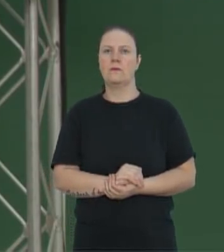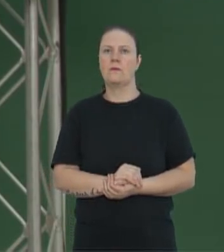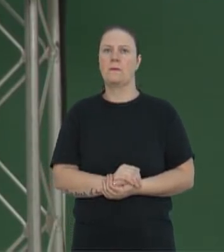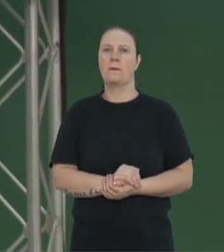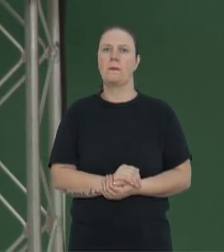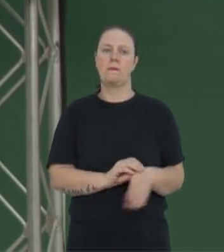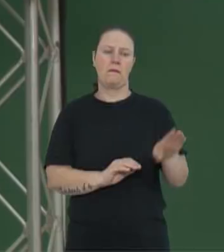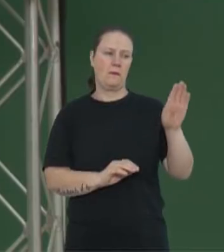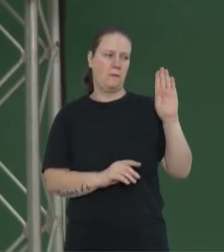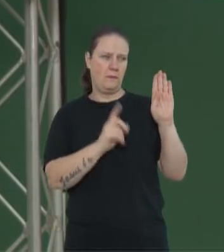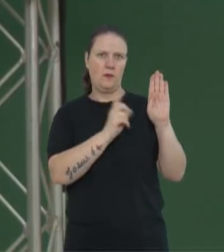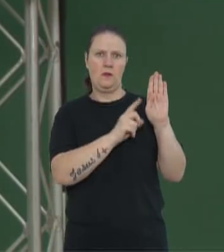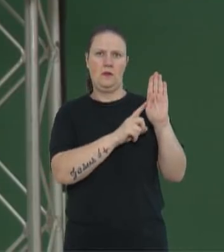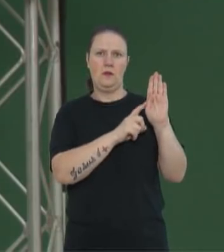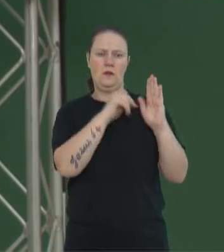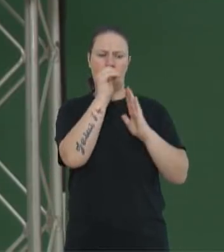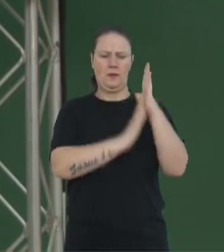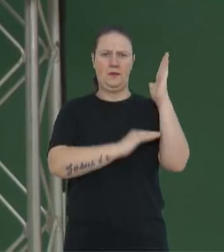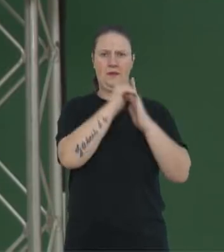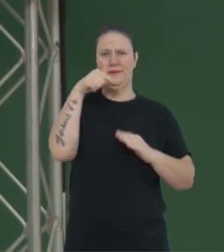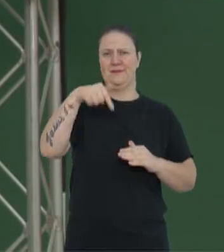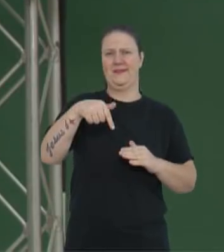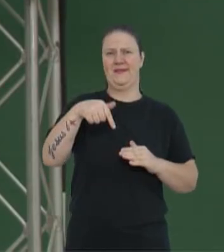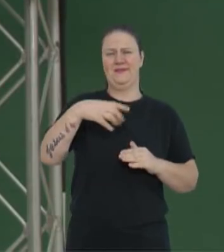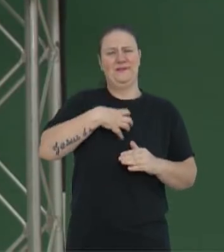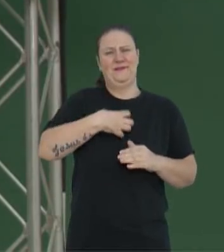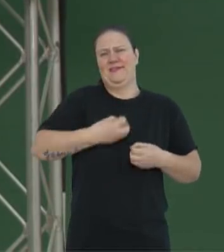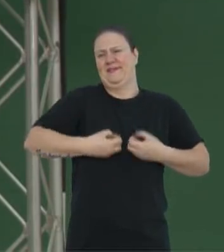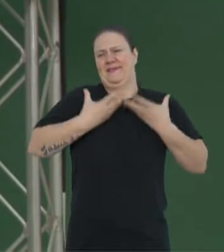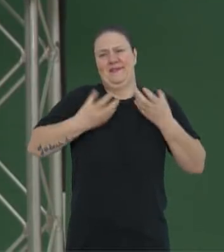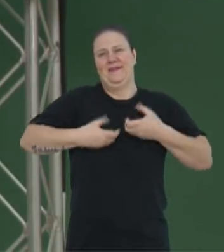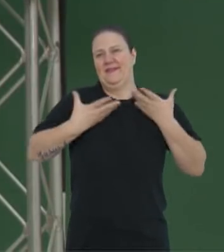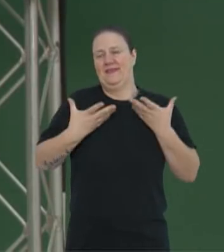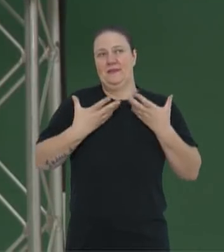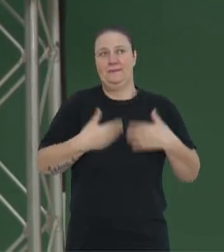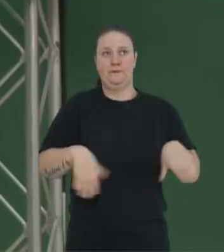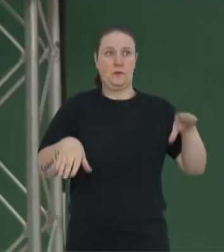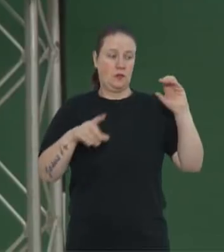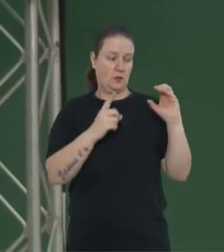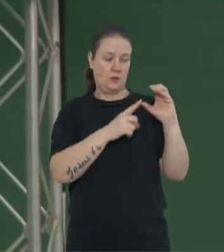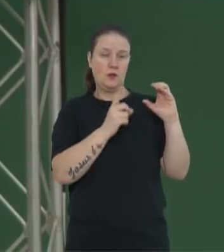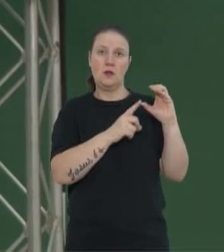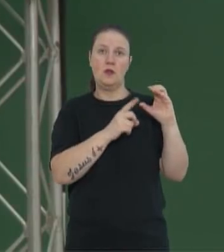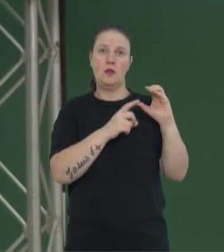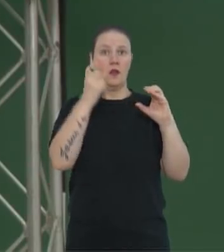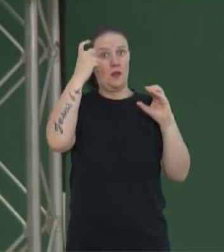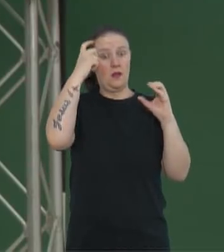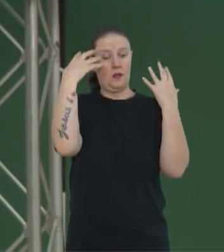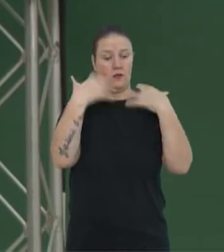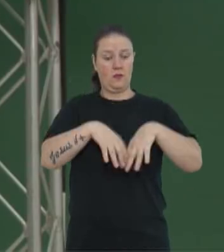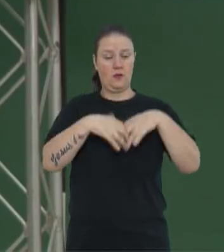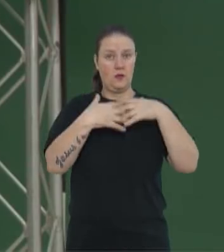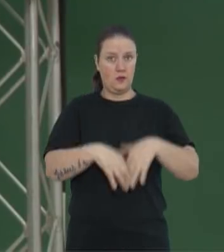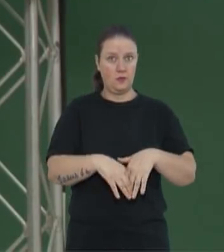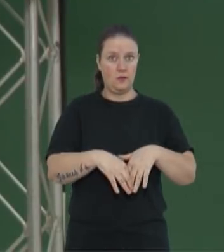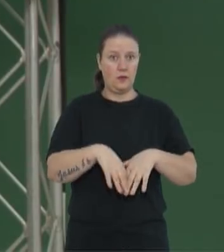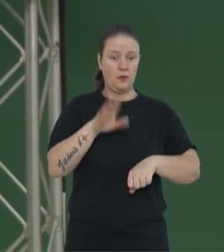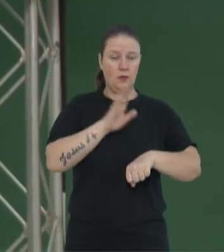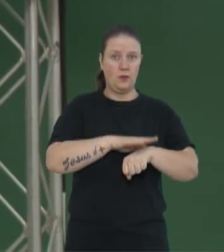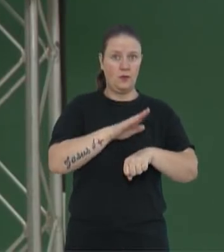Pintar o set é apenas uma expressão, né? Refletir o espírito do seu tempo ou mostrar que entendia de matemática.